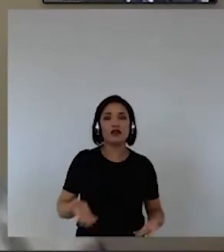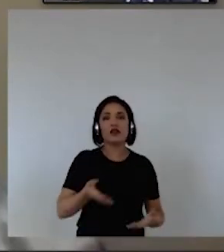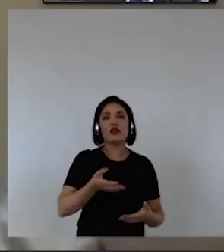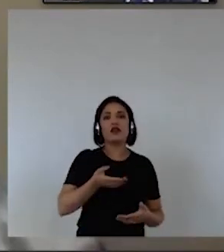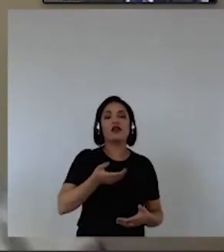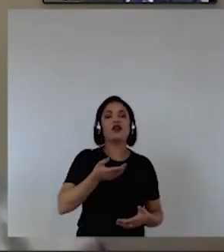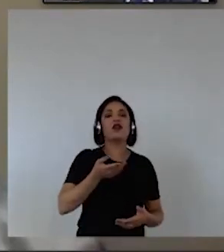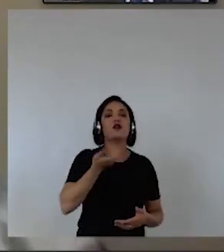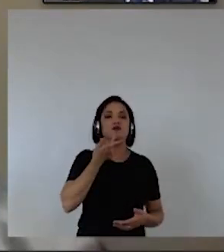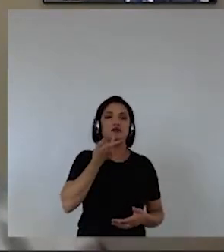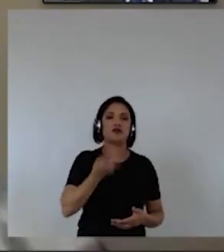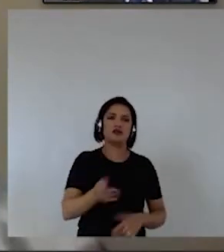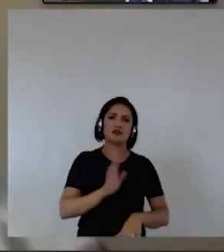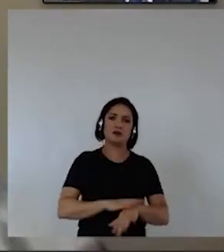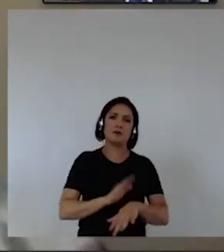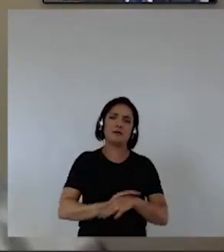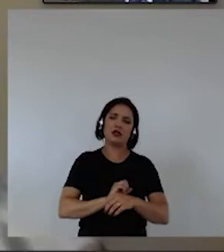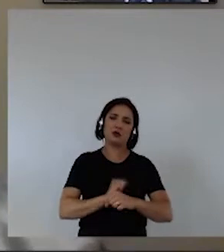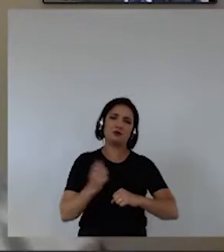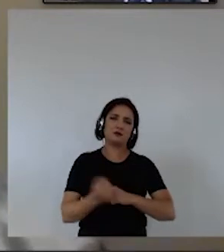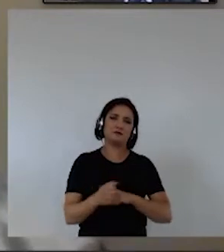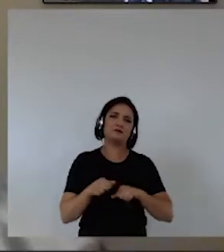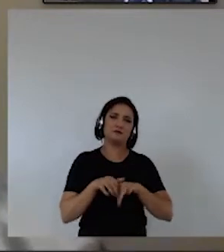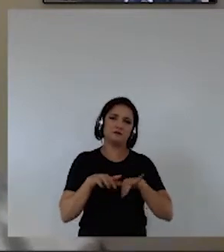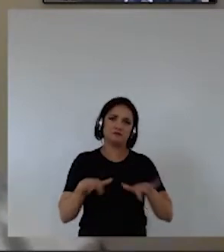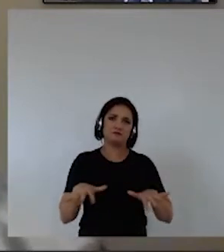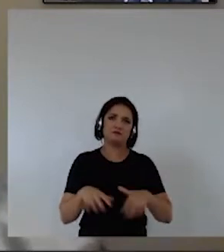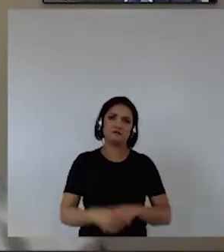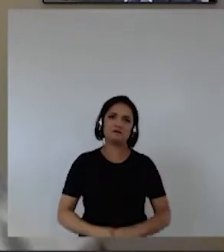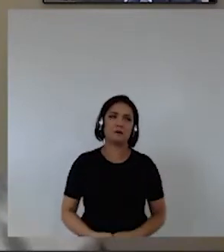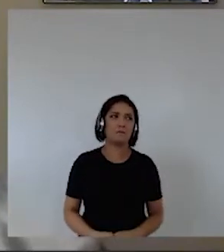momento de pandemia para os nossos ouvintes?